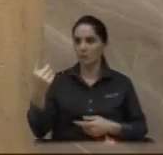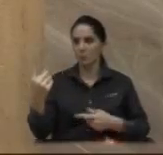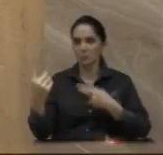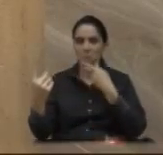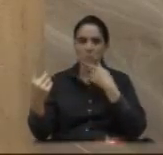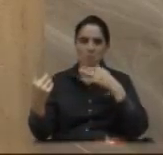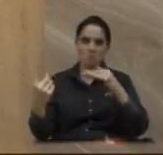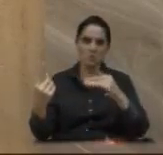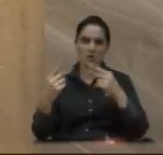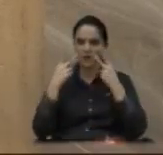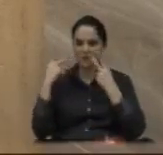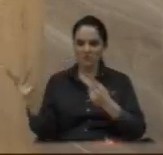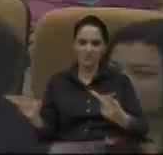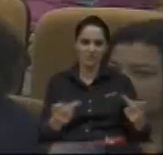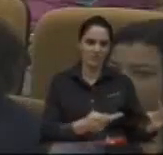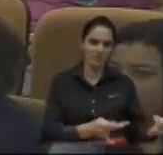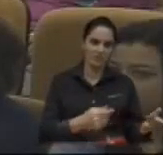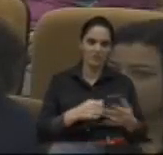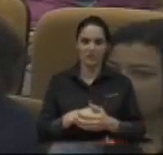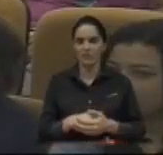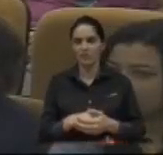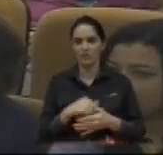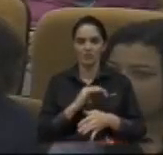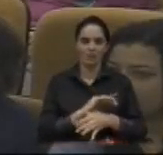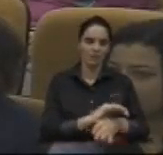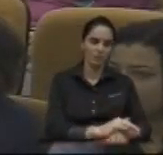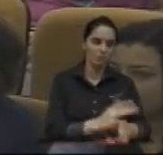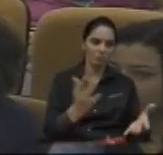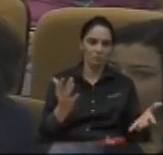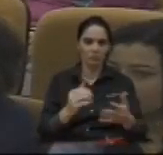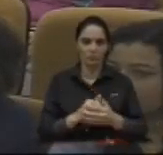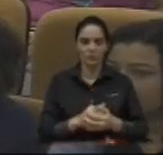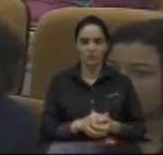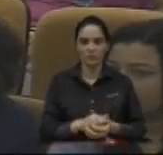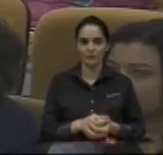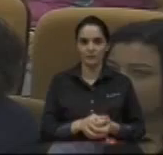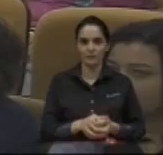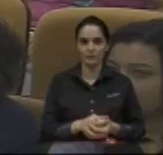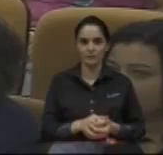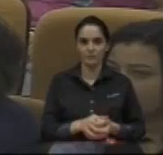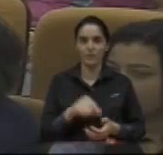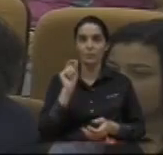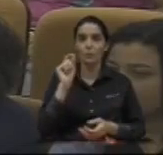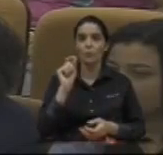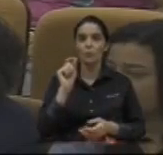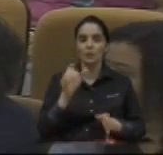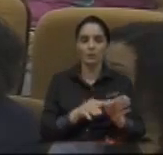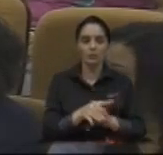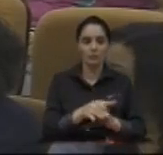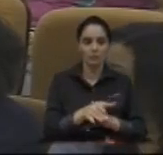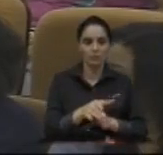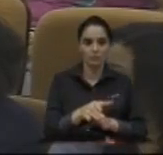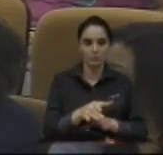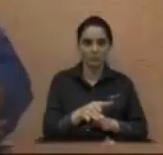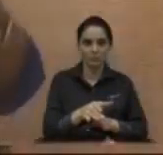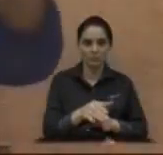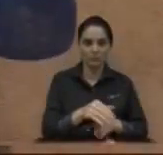vou transcorrer isso aí em 5 minutos, como já foi falado. Atribuições do Conselho Tutelar está no